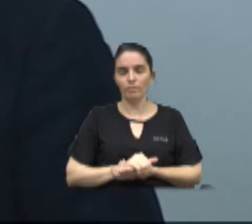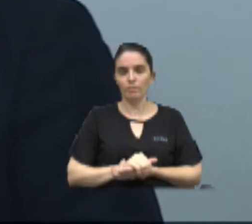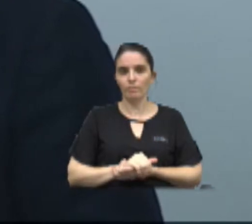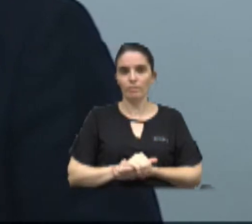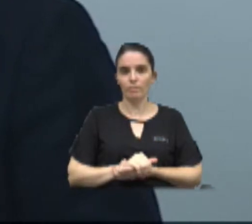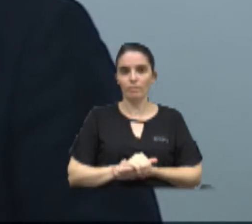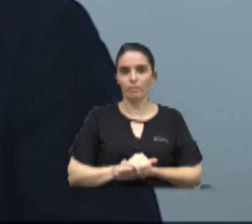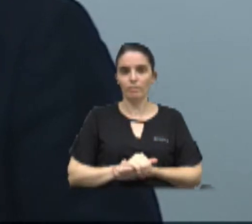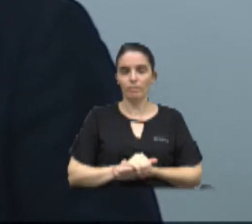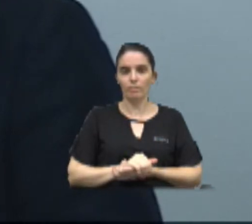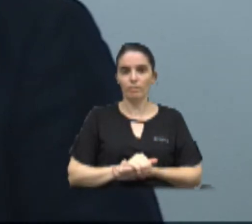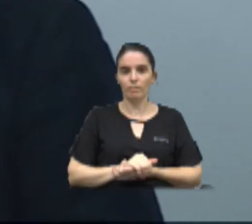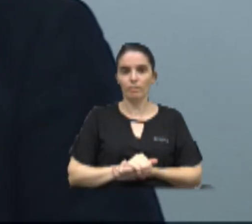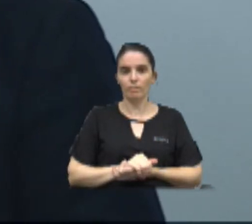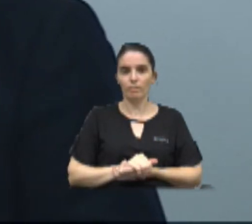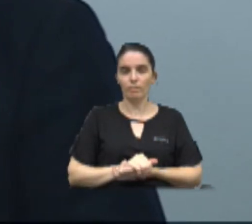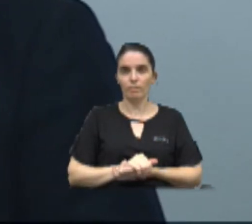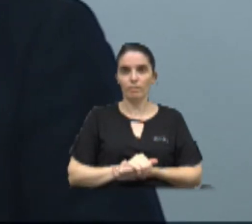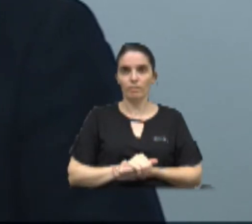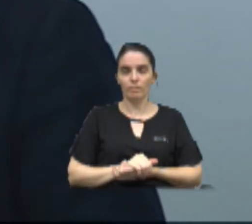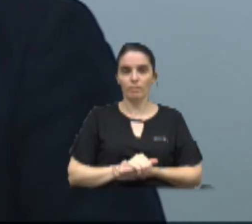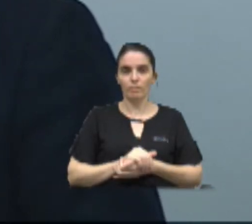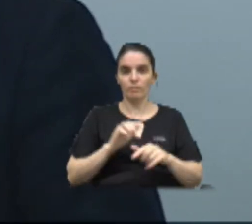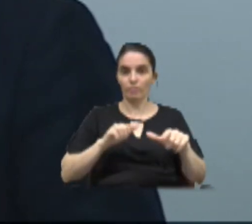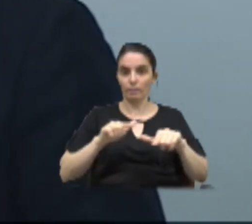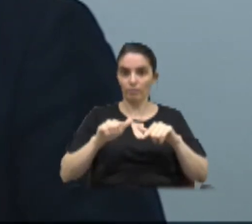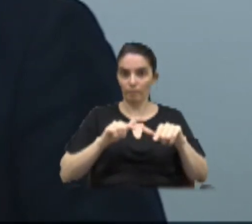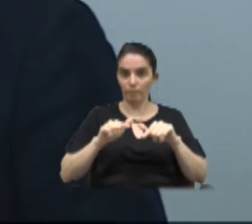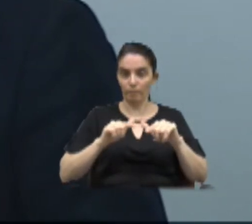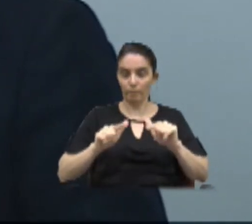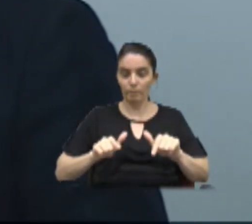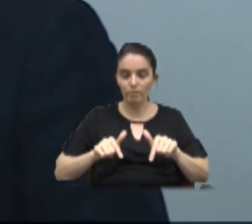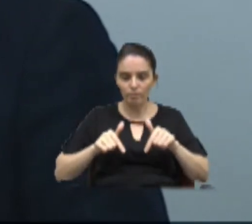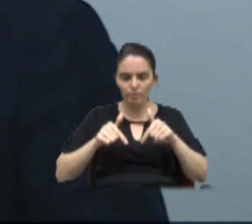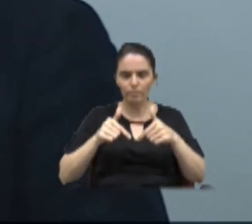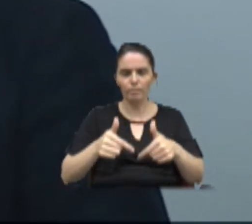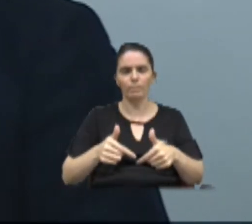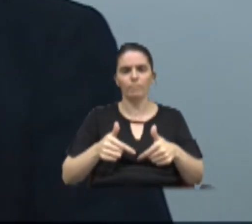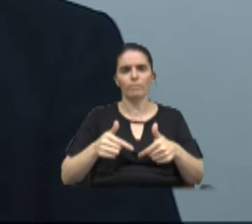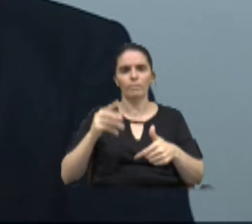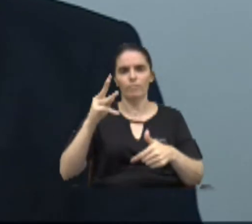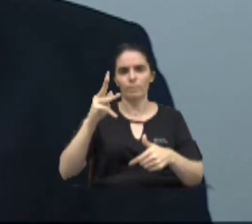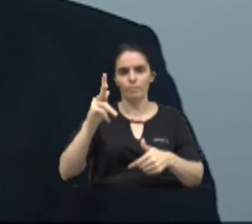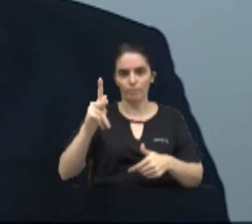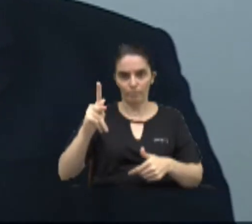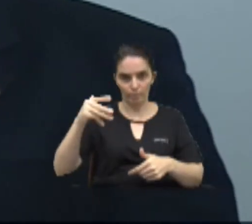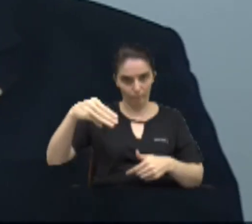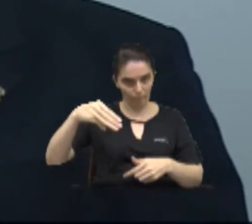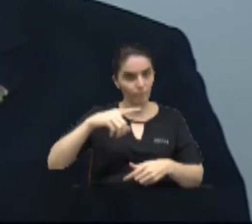pelo trabalho e pela dedicação que vocês têm, toda a corporação,